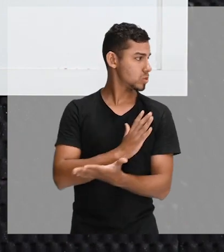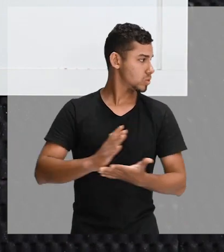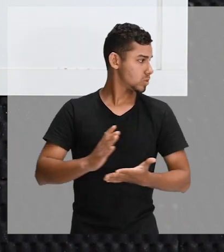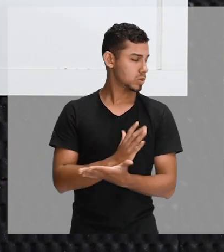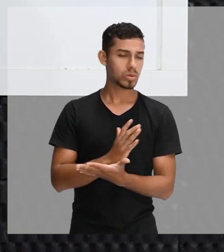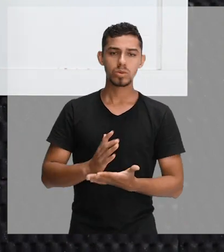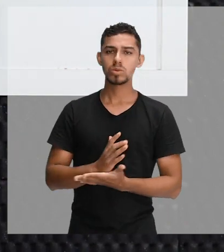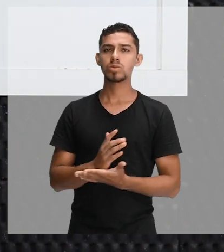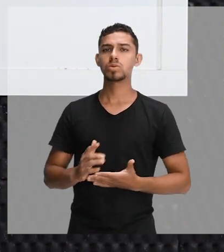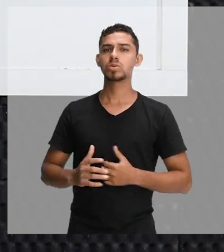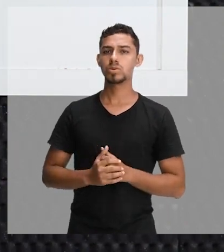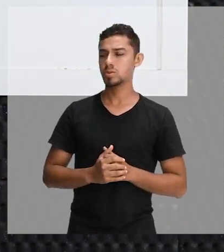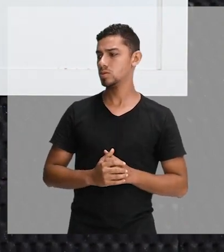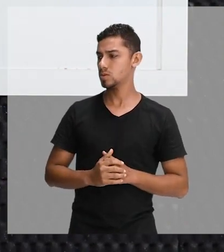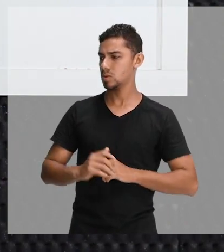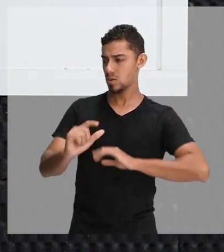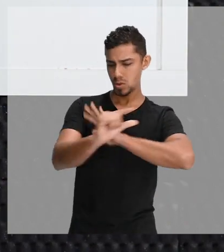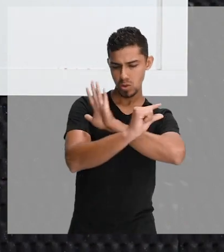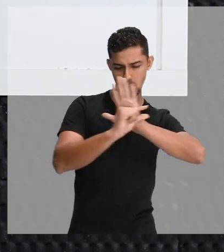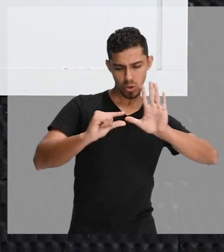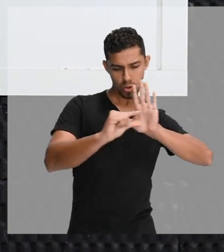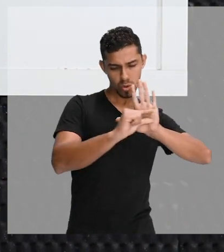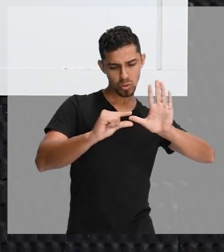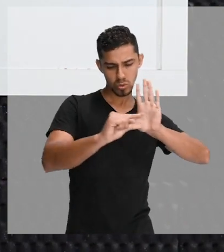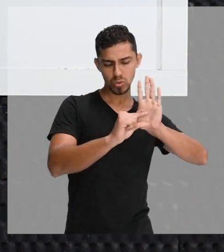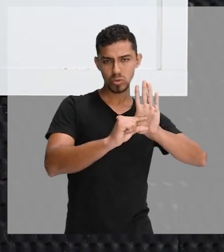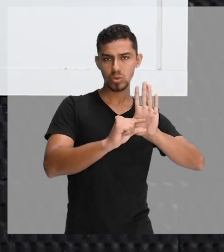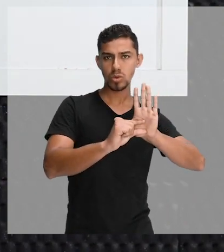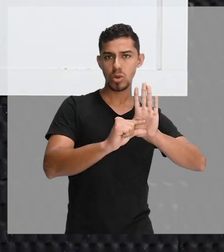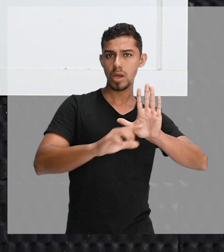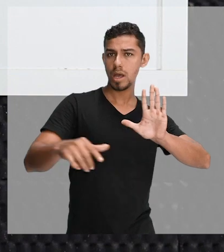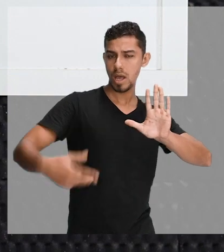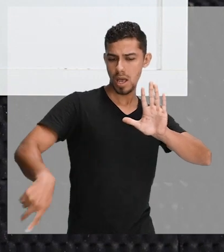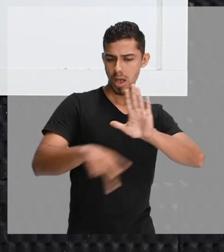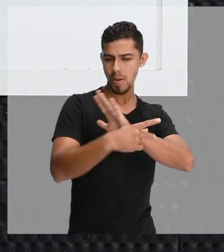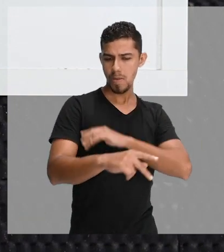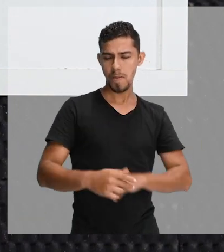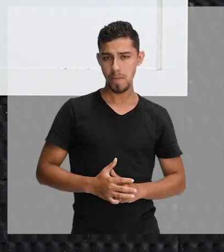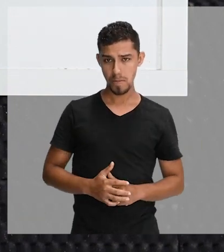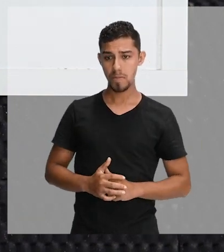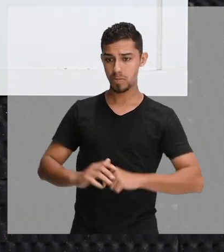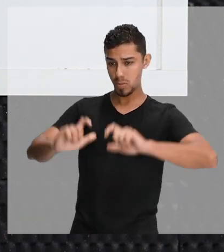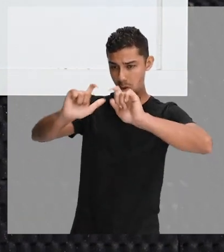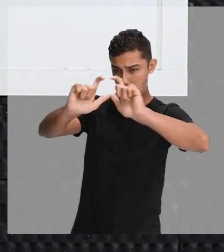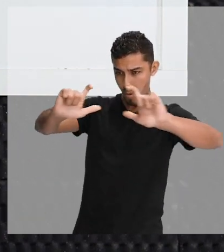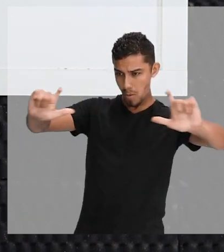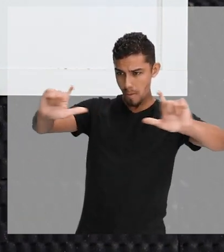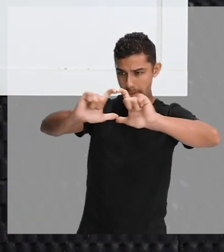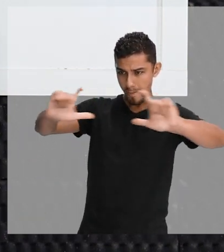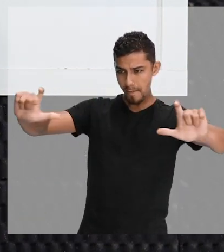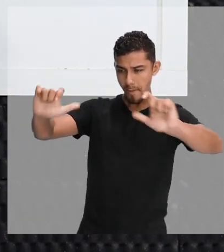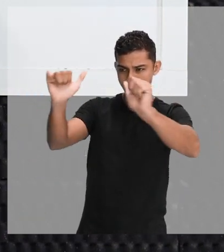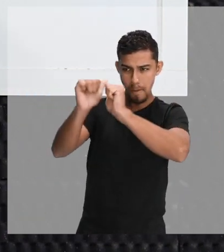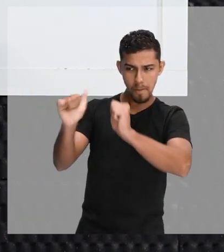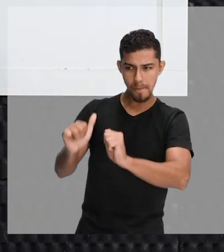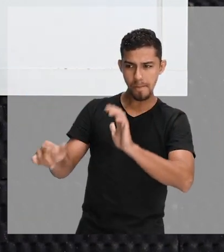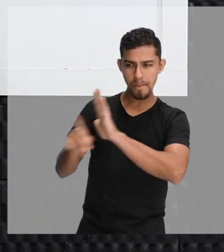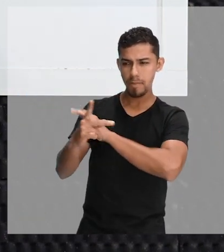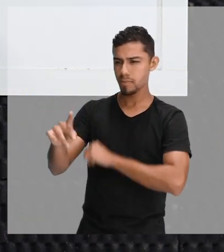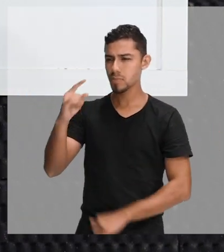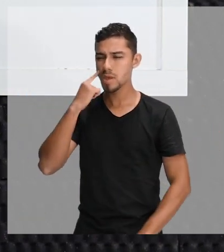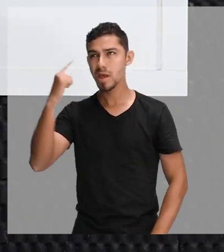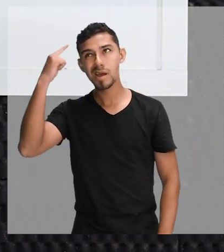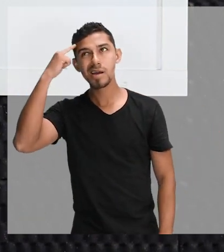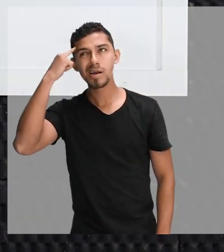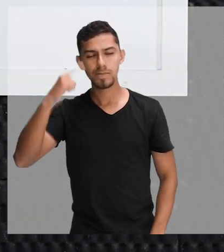alguns autores que estão associados justamente a esta fórmula nova de pensar a vida, o